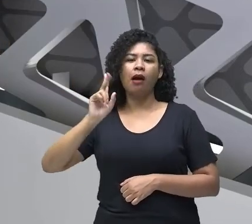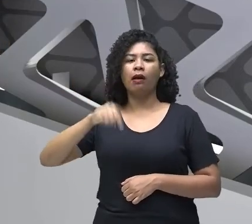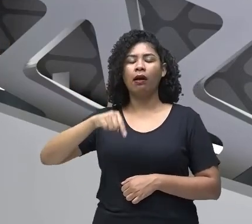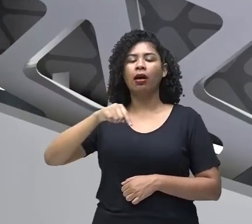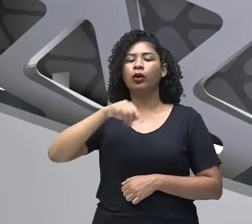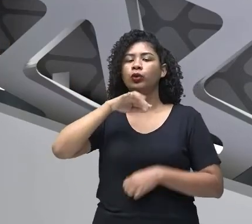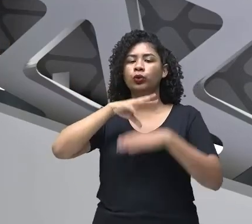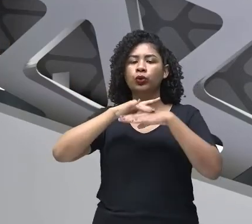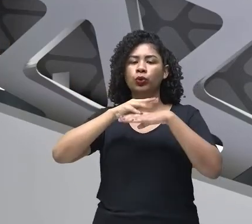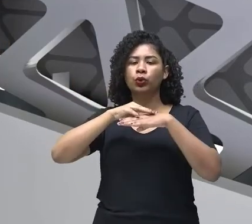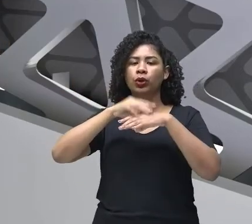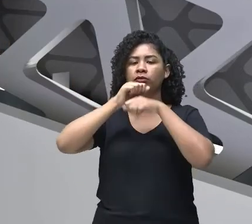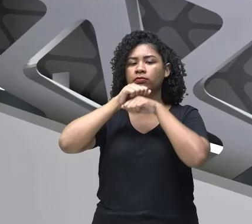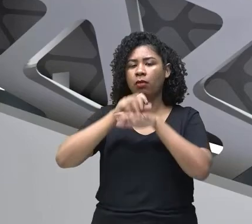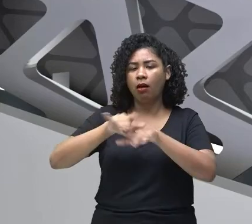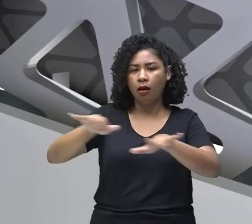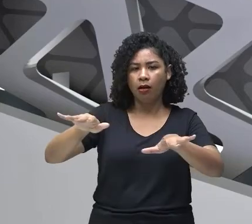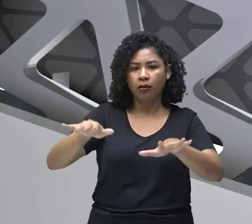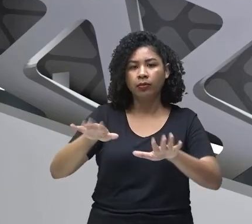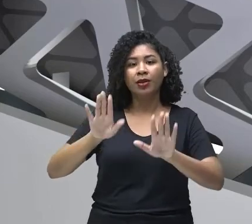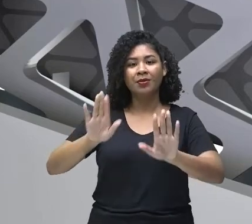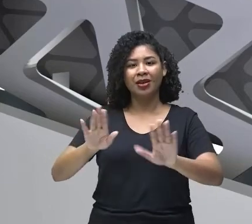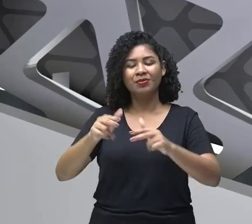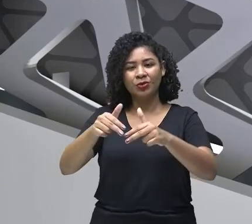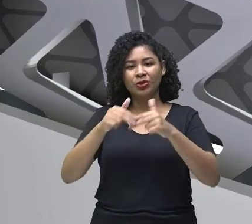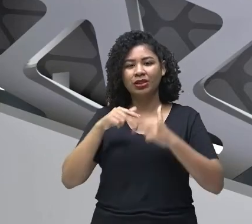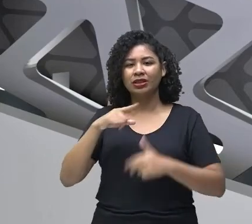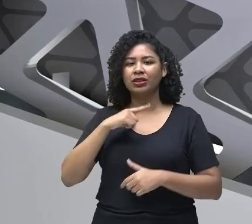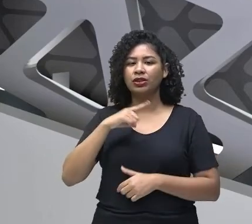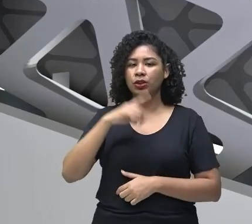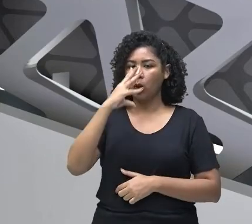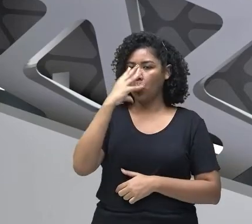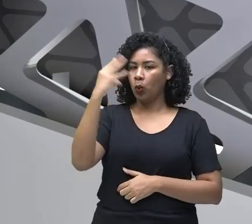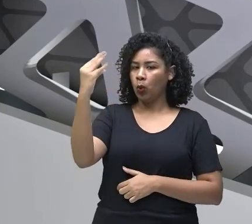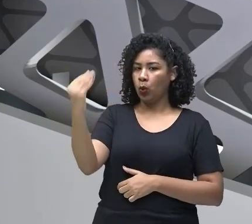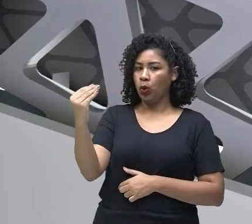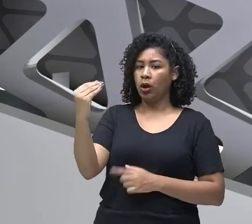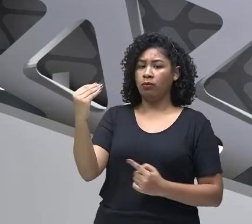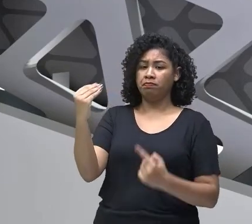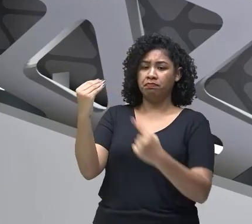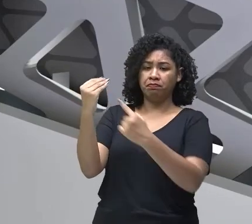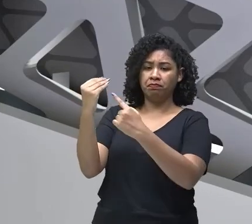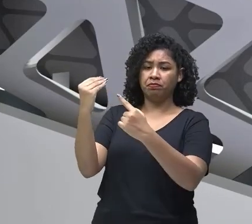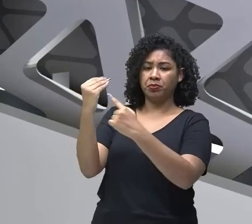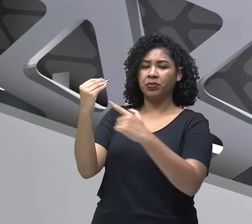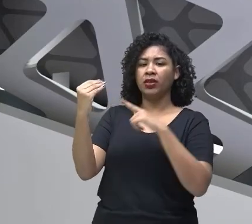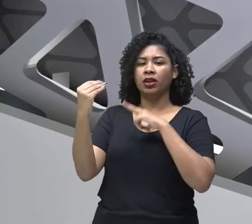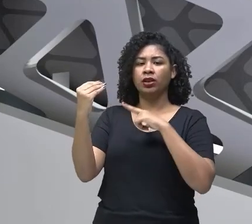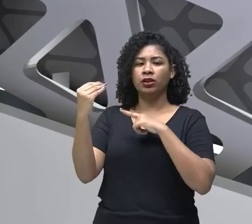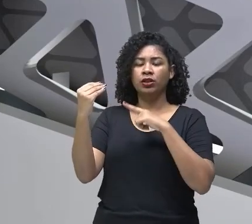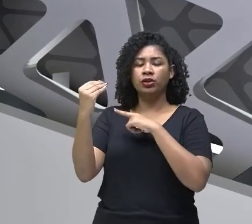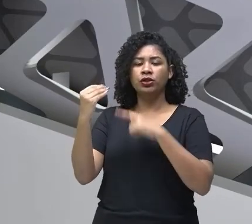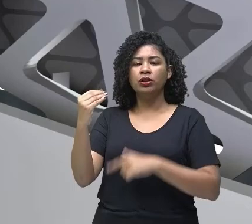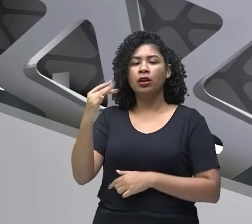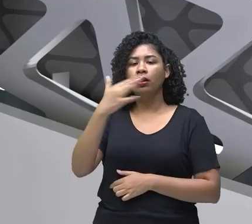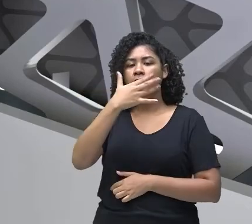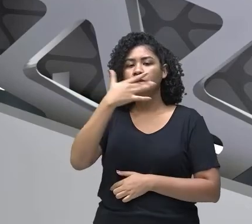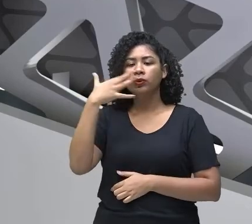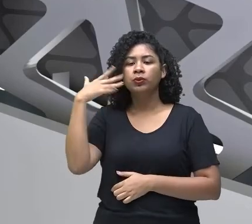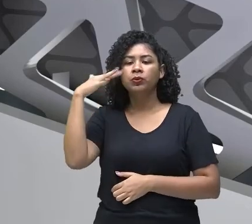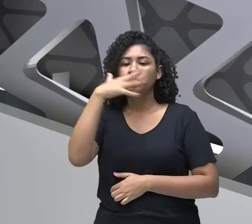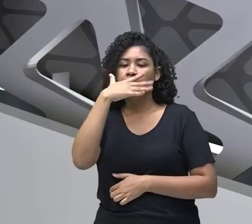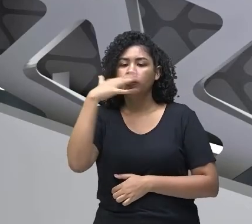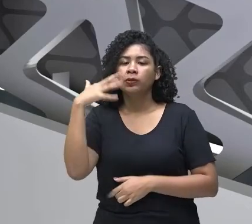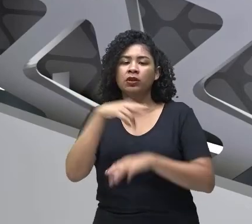ponta, na ponta do bico dessas máscaras, eles usavam várias essências, odores fortes que eles